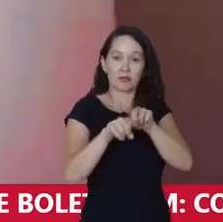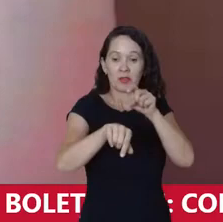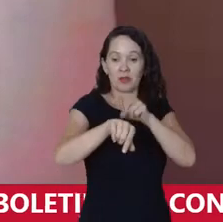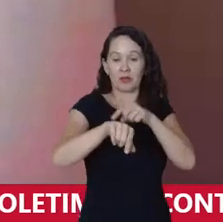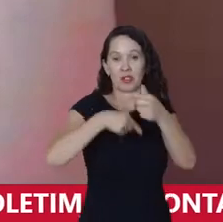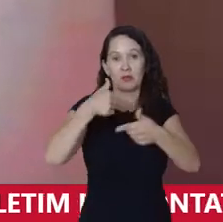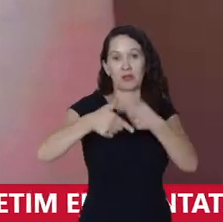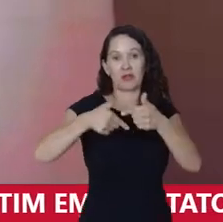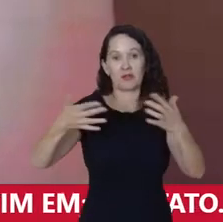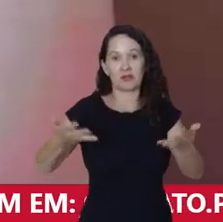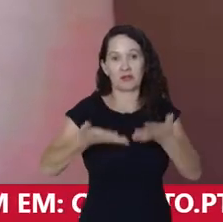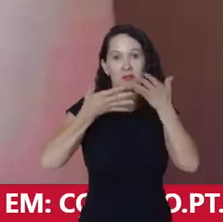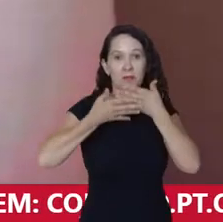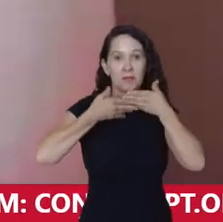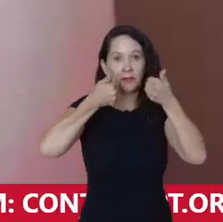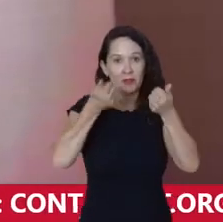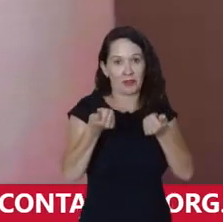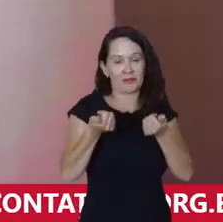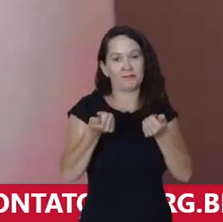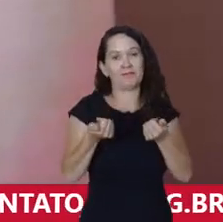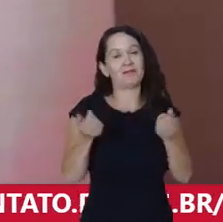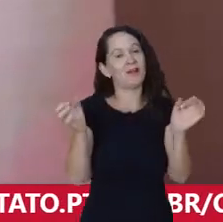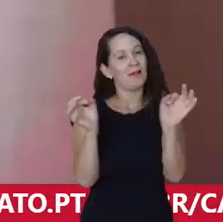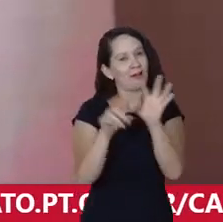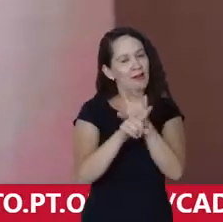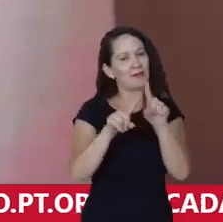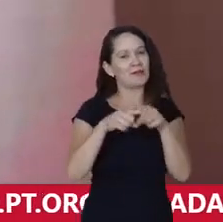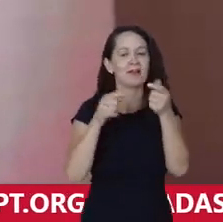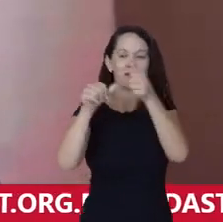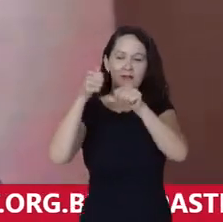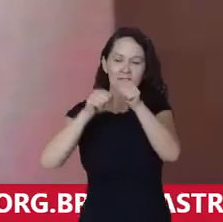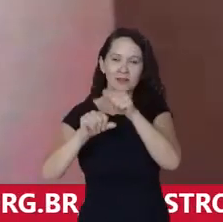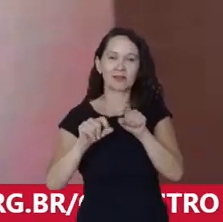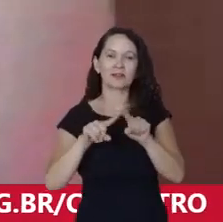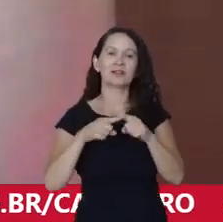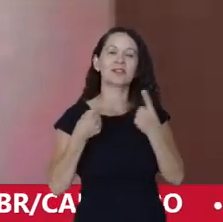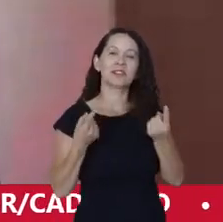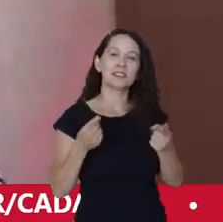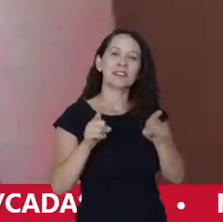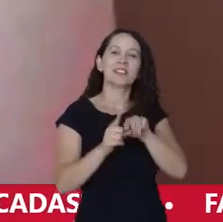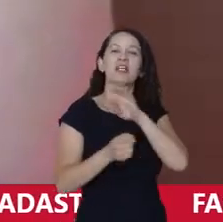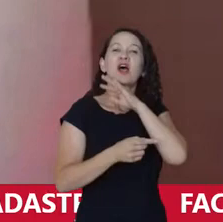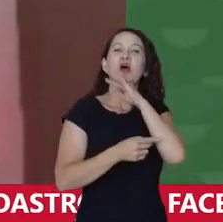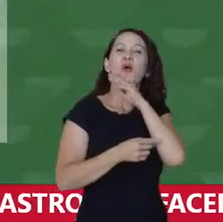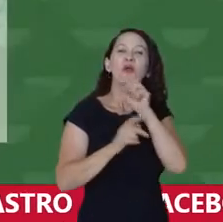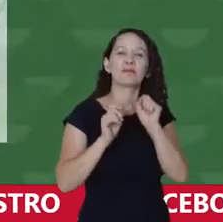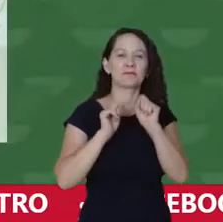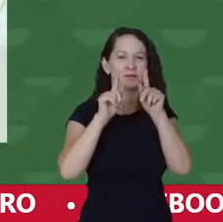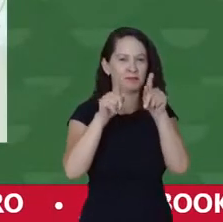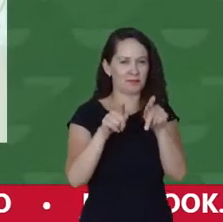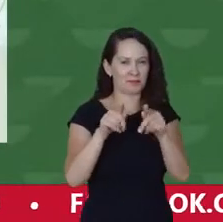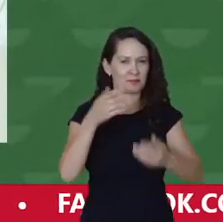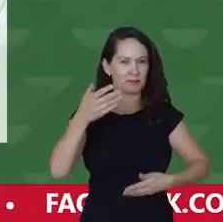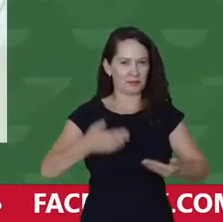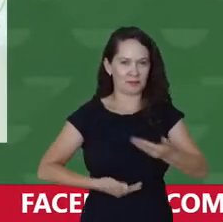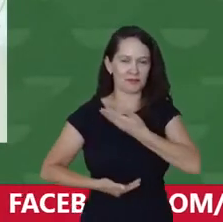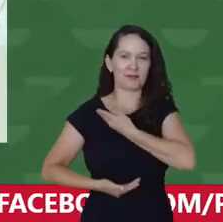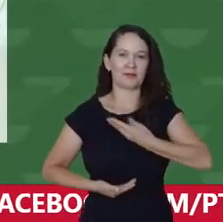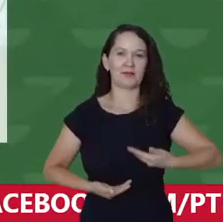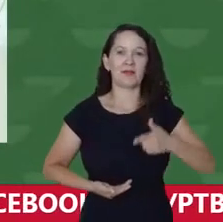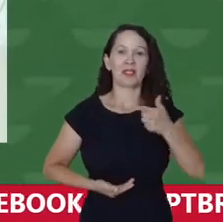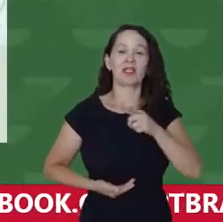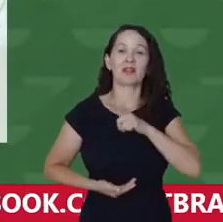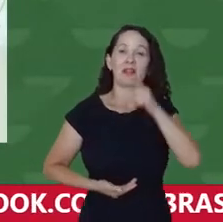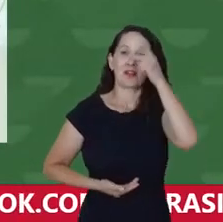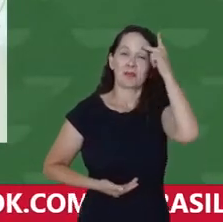serviço, por exemplo, né, além da questão das avaliações, é ruim para os aposentados do serviço público. Tem gente